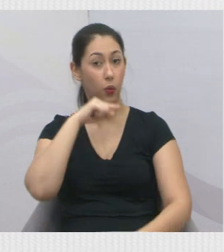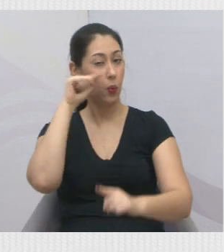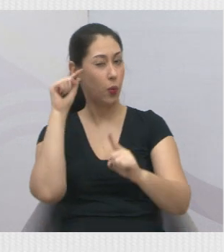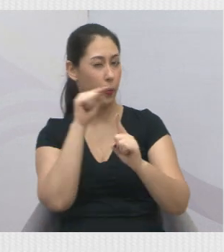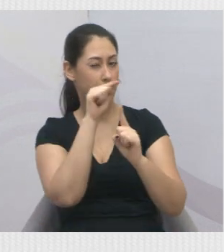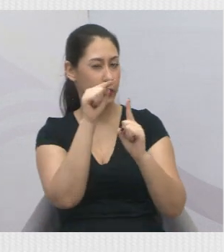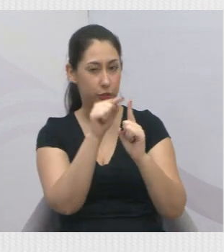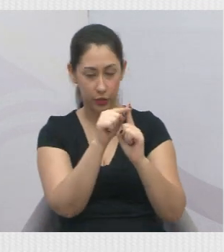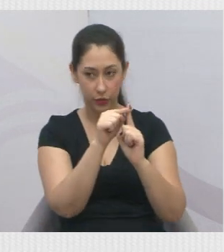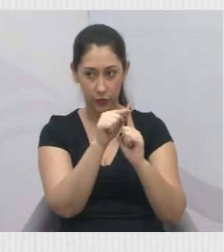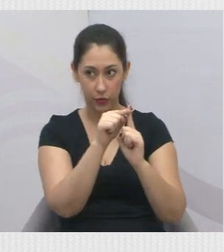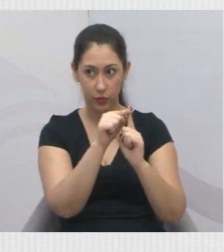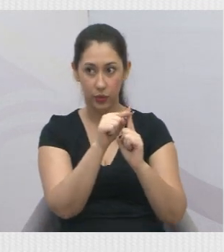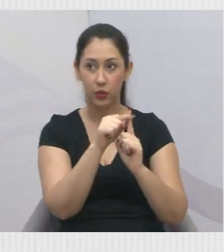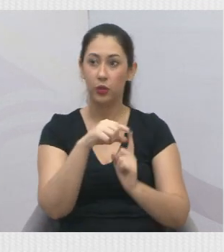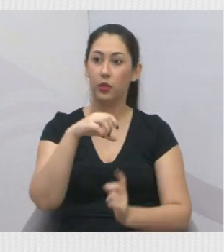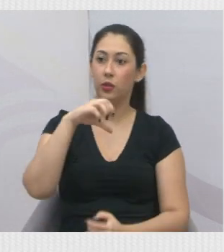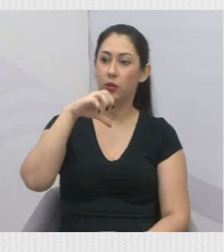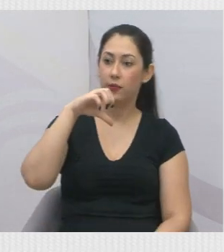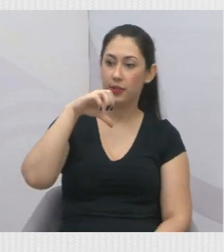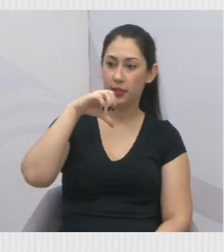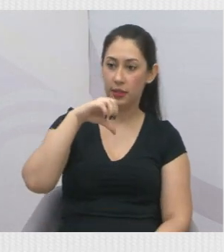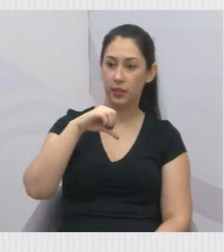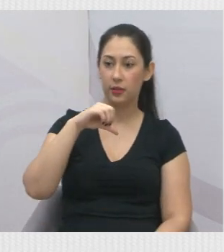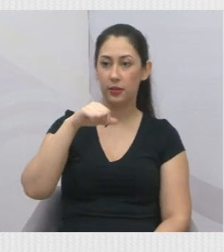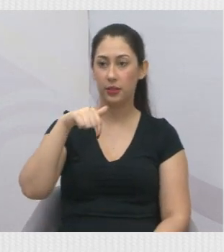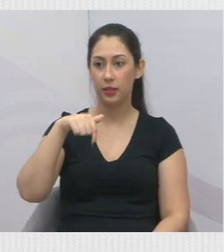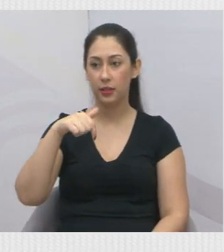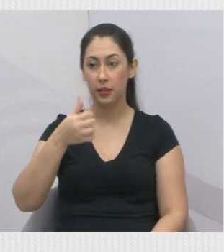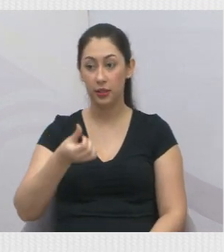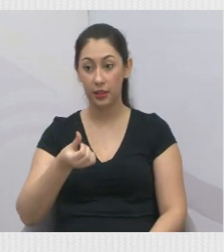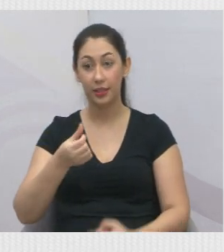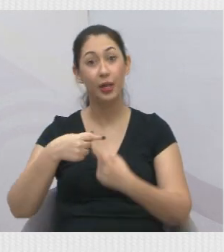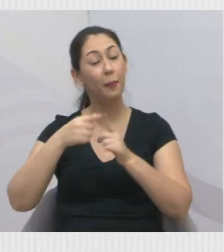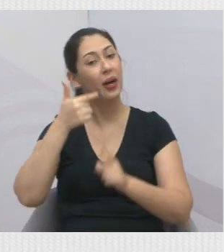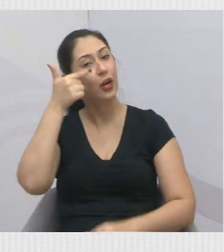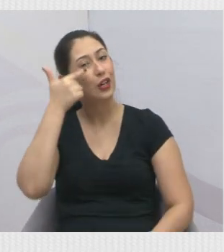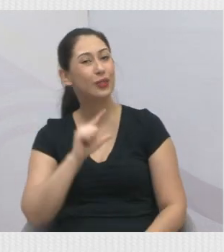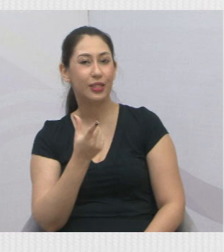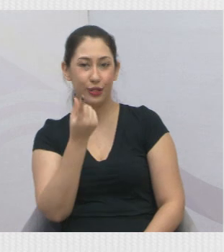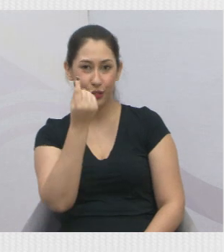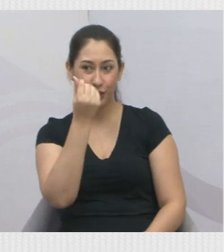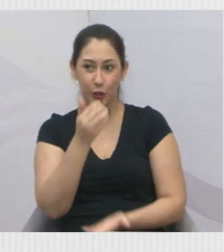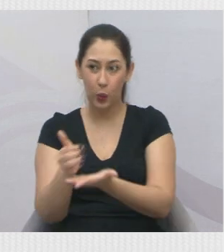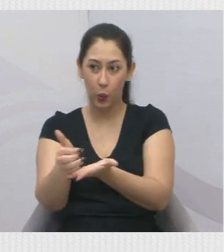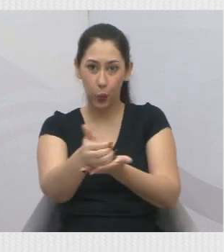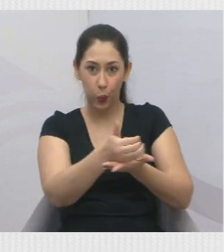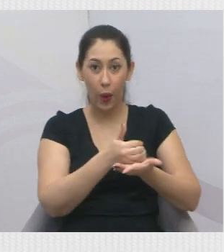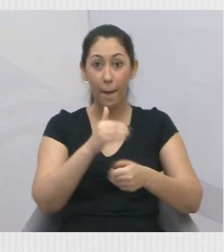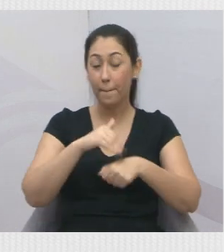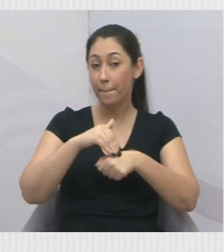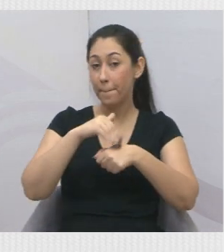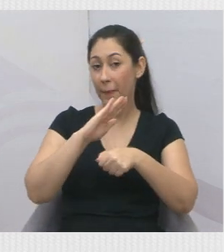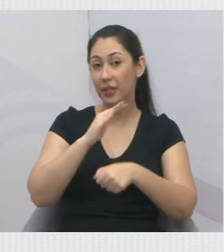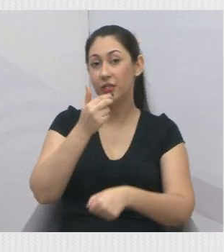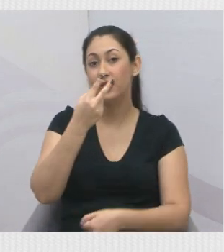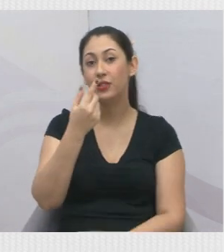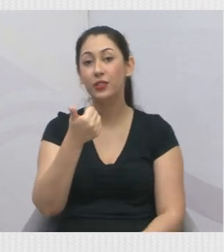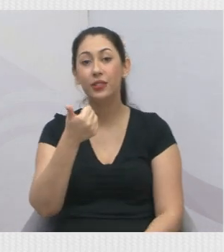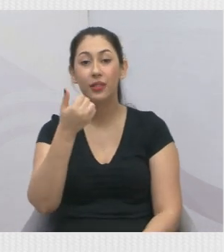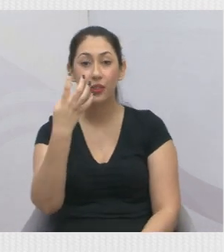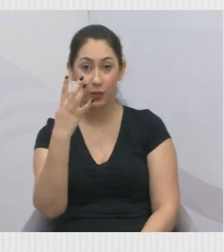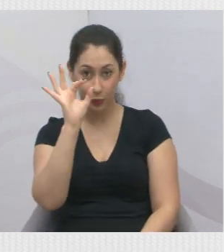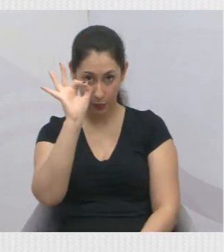Câmara, R$ 966 milhões, houve uma arrecadação superior a 14%. Então, o que foi